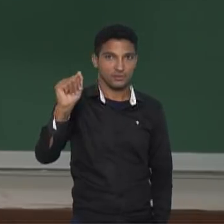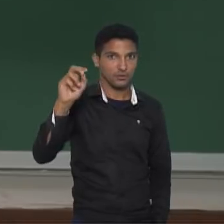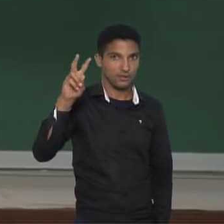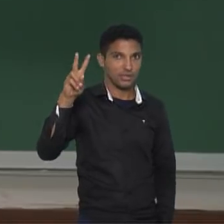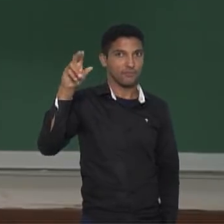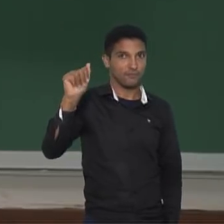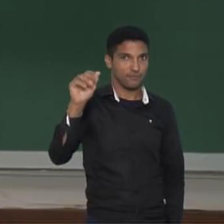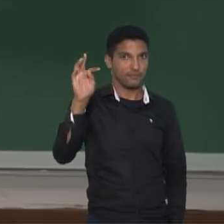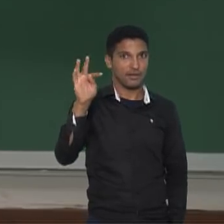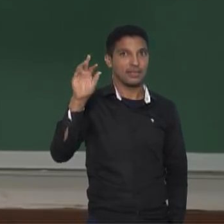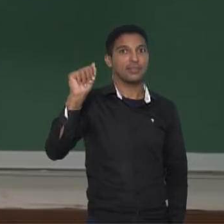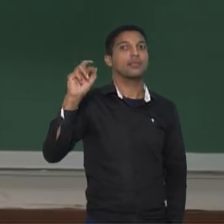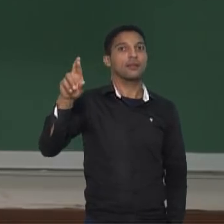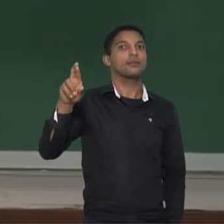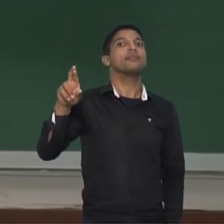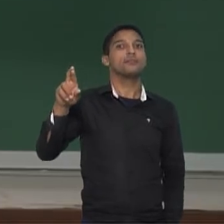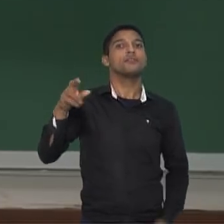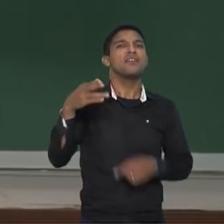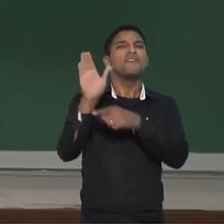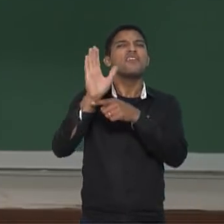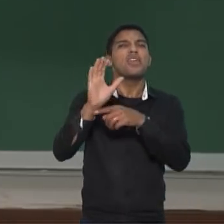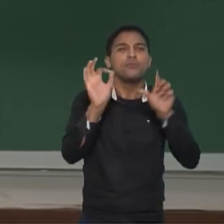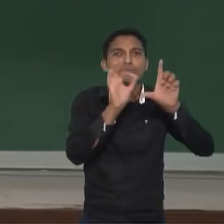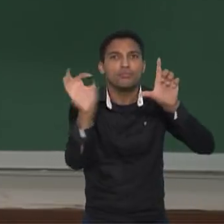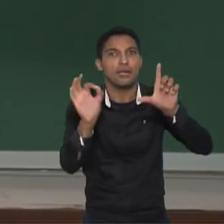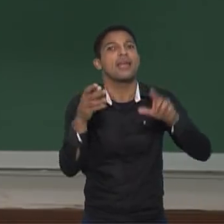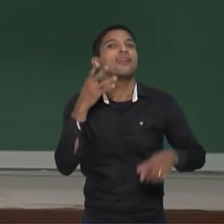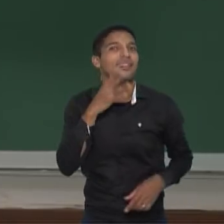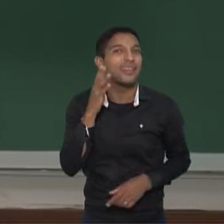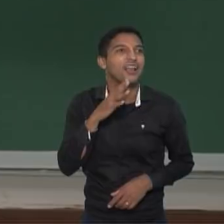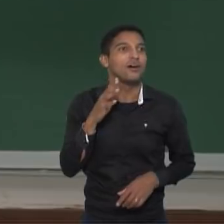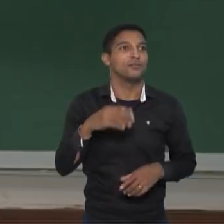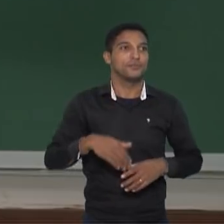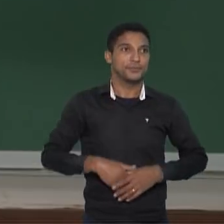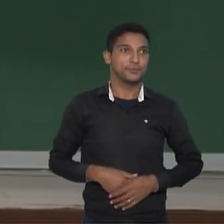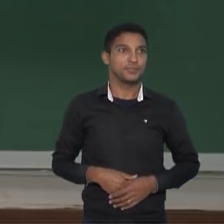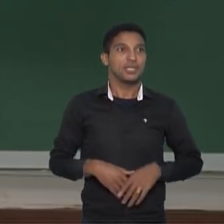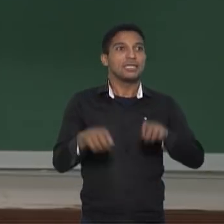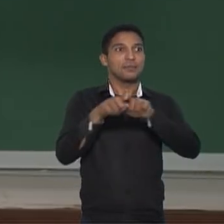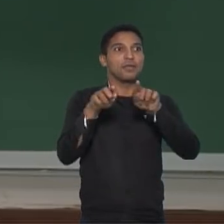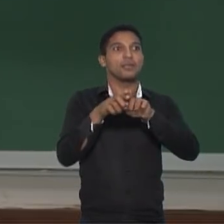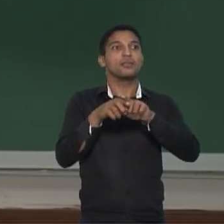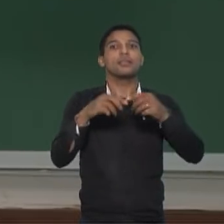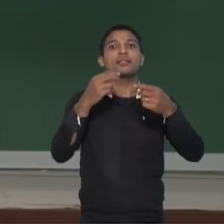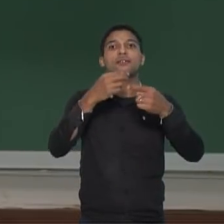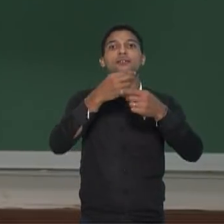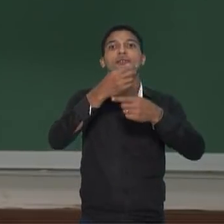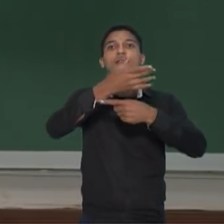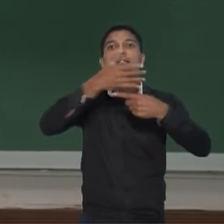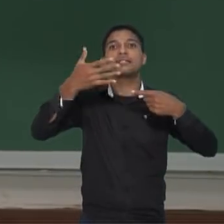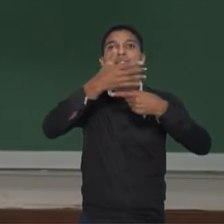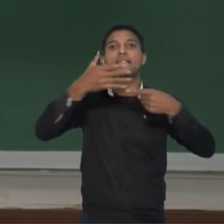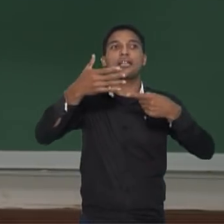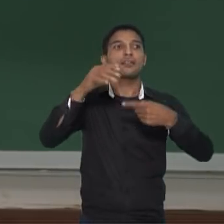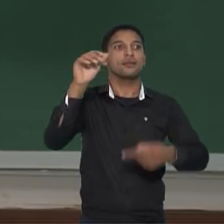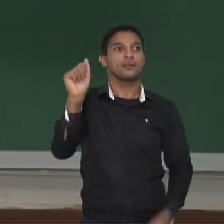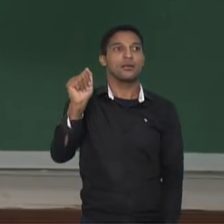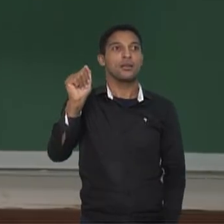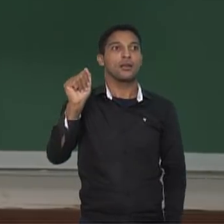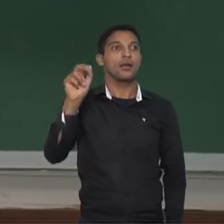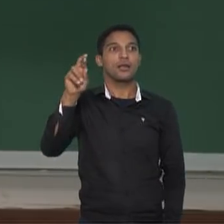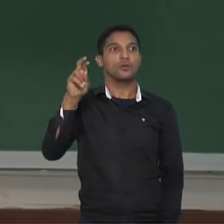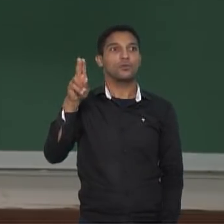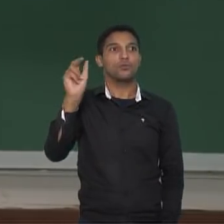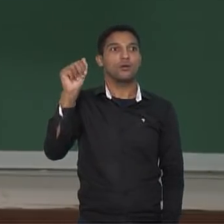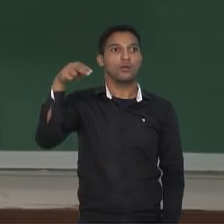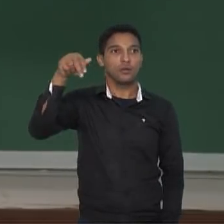tem uma série também chamada Aruanas, que é bem legal. Enfim, me deem também dicas dessas questões, eu sei que vocês conhecem,